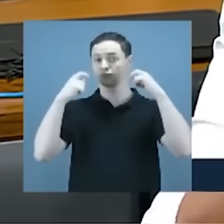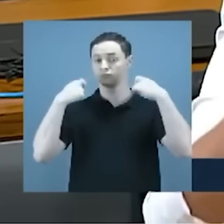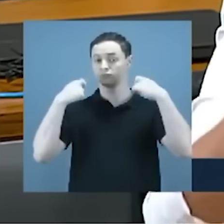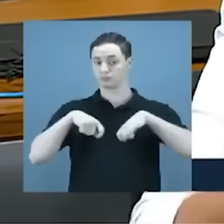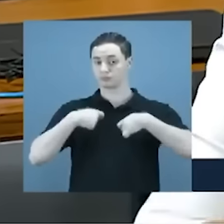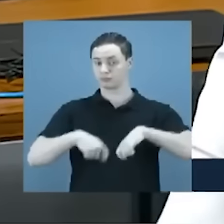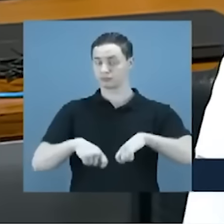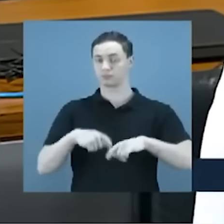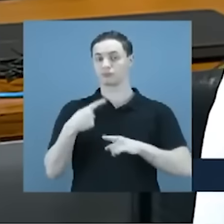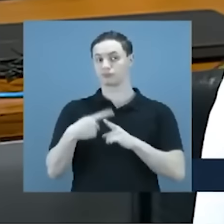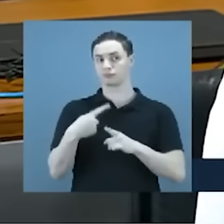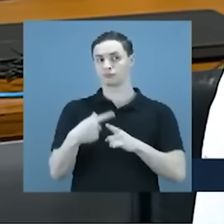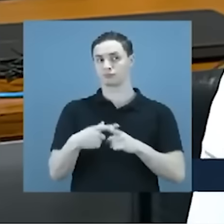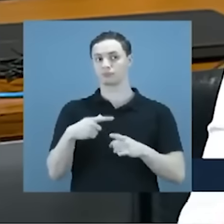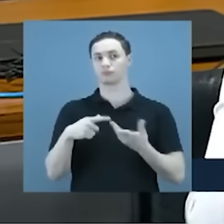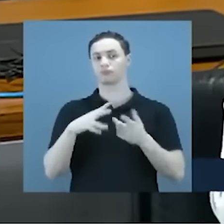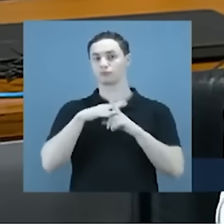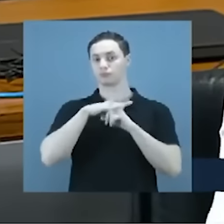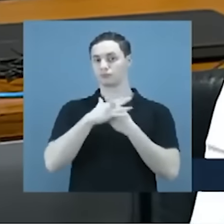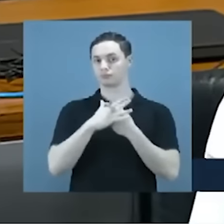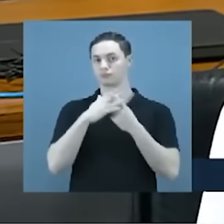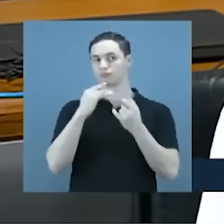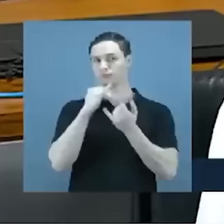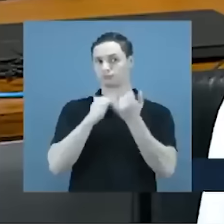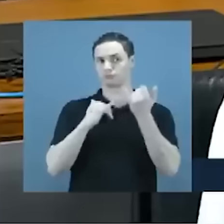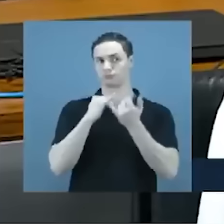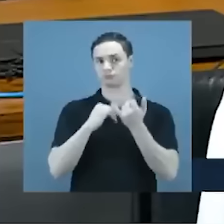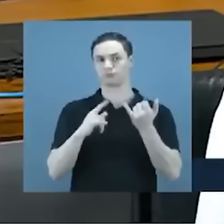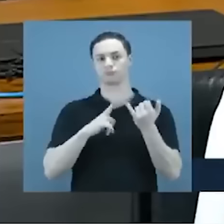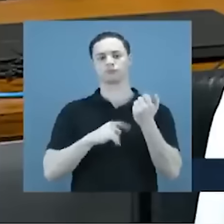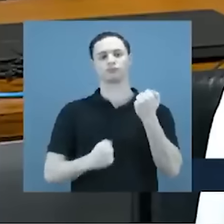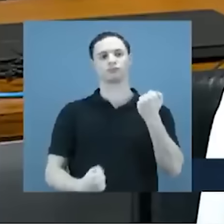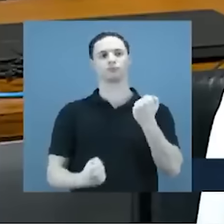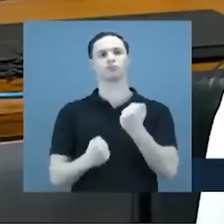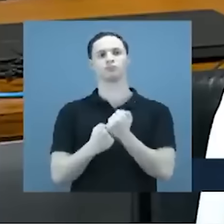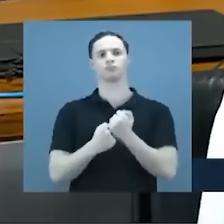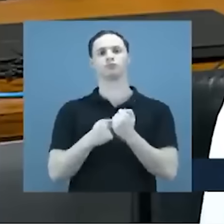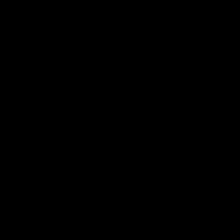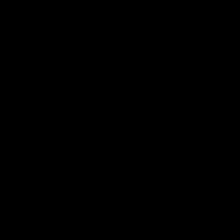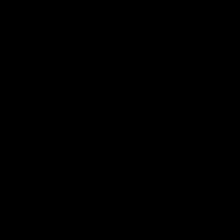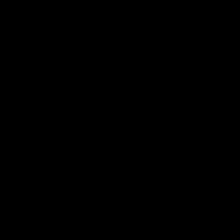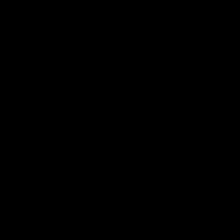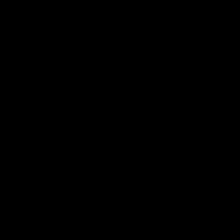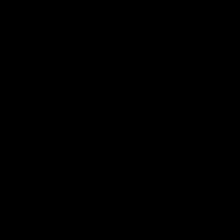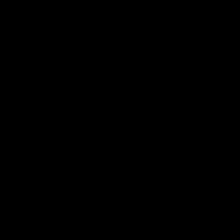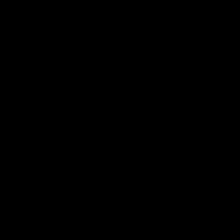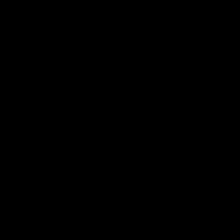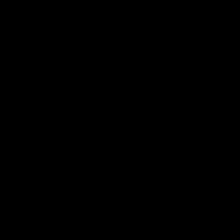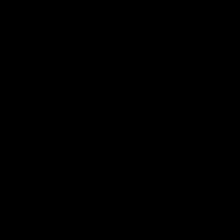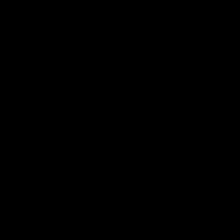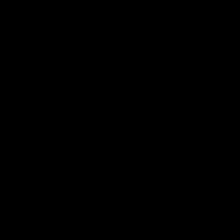situações semes Essas foram as notícias do canal da mídia ninja